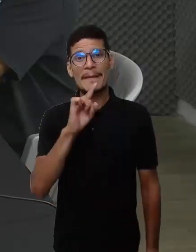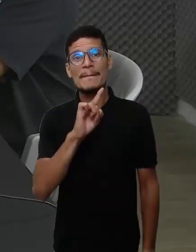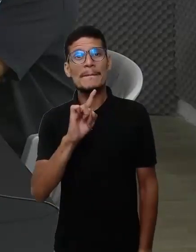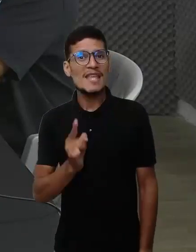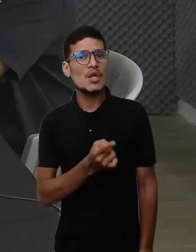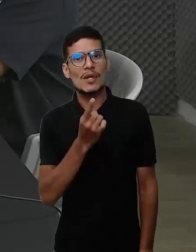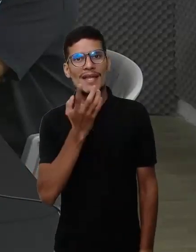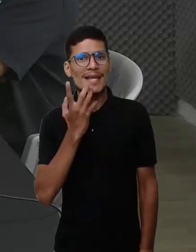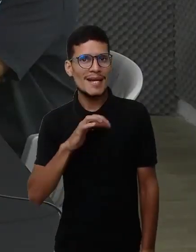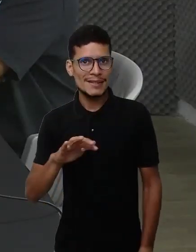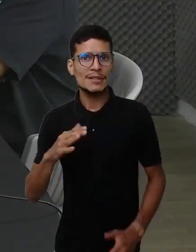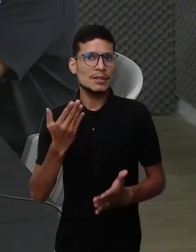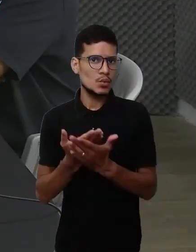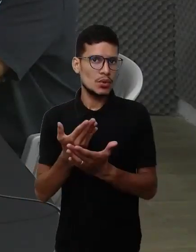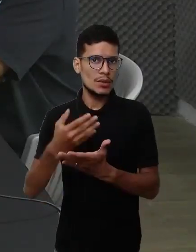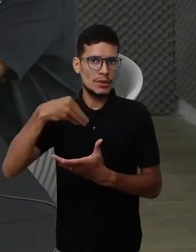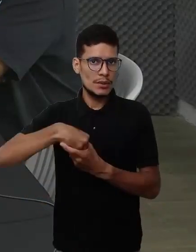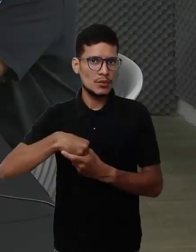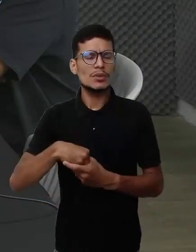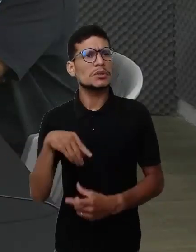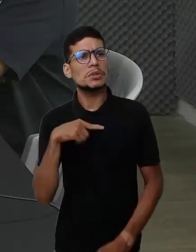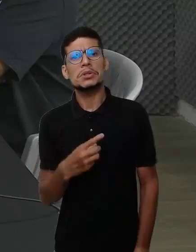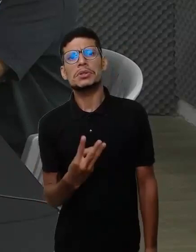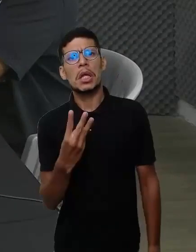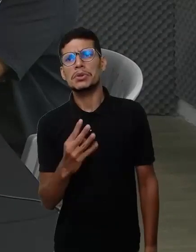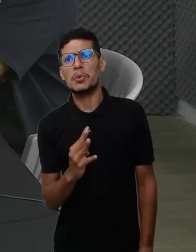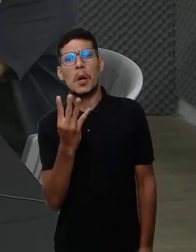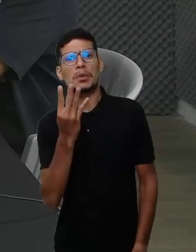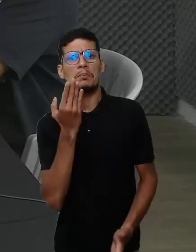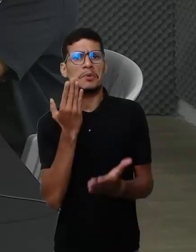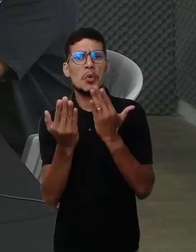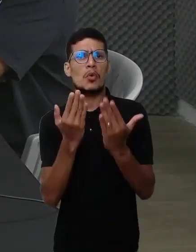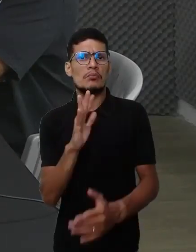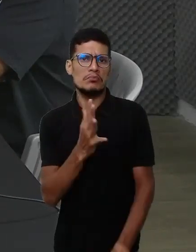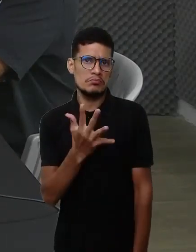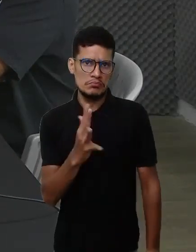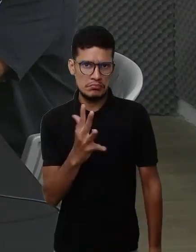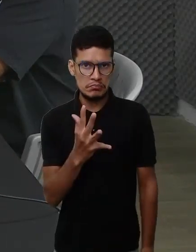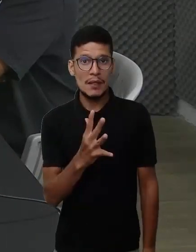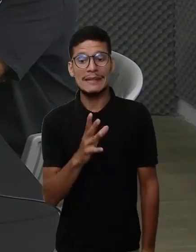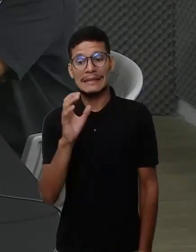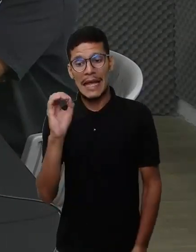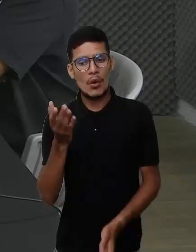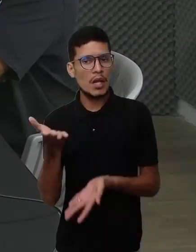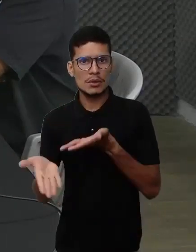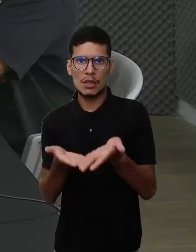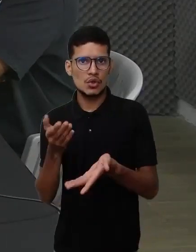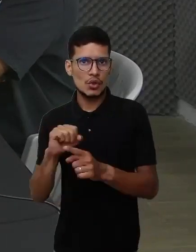crianças, e tinha 3 ou 4 psicólogas. 0 assistentes